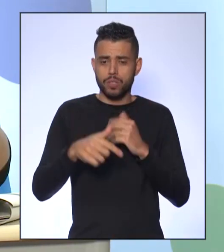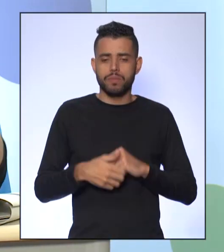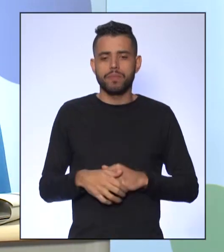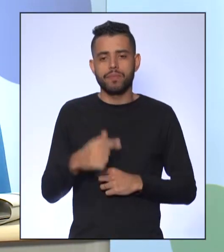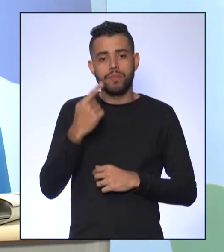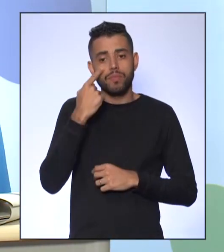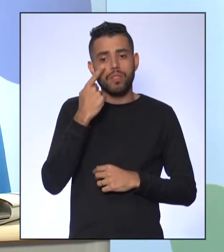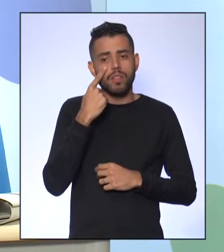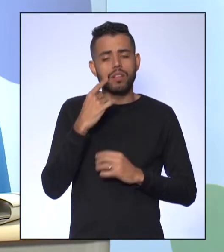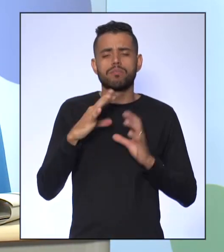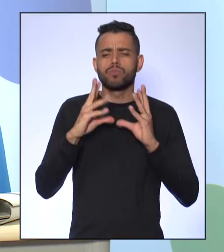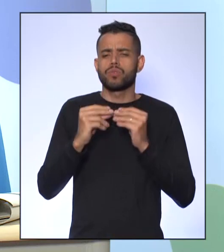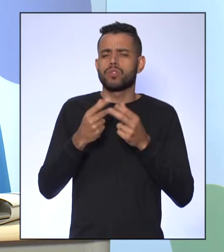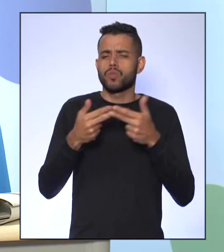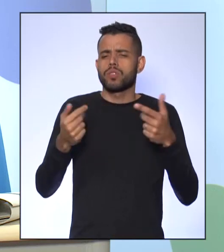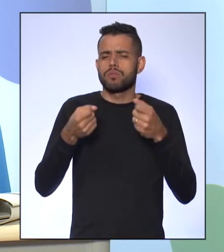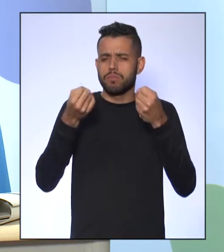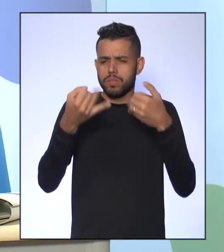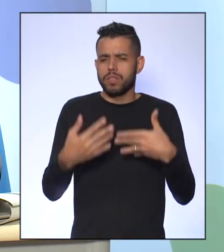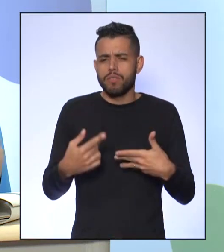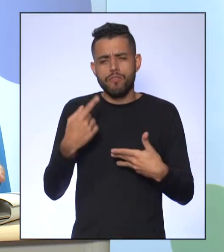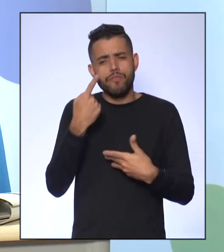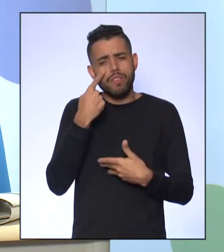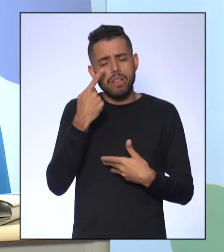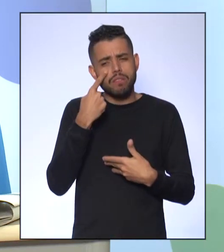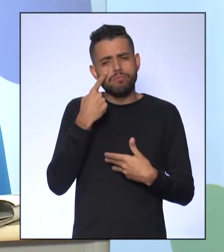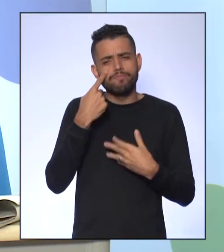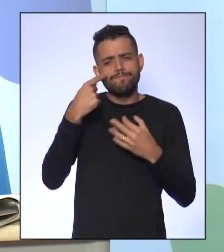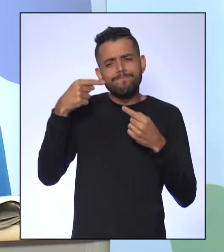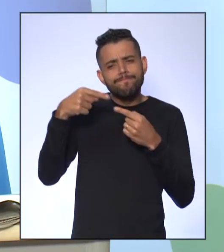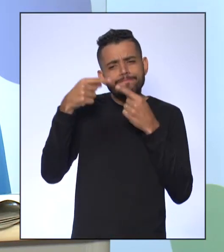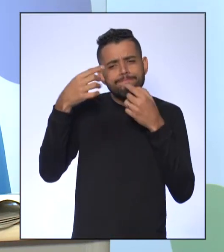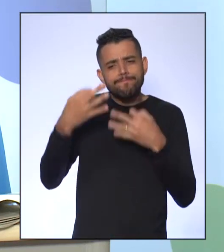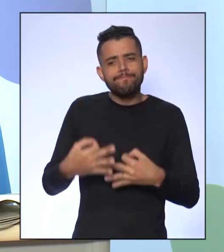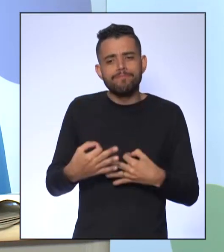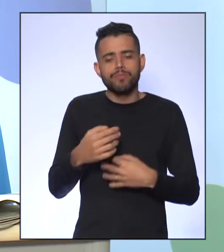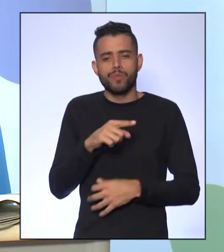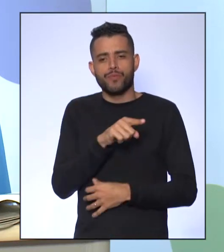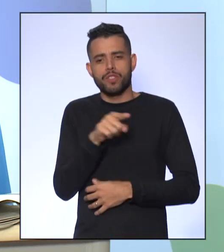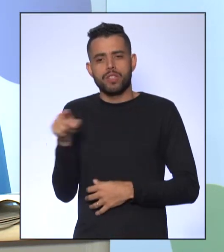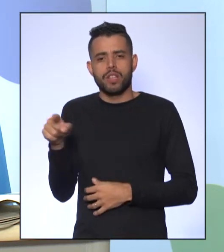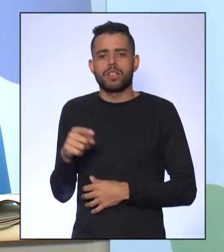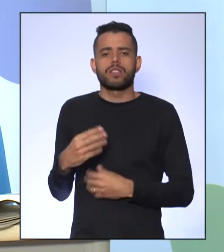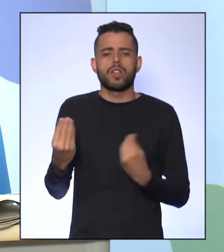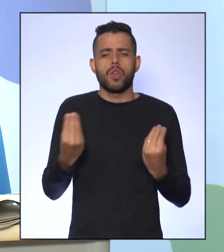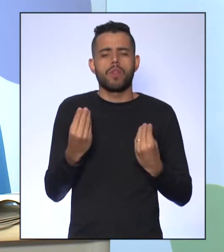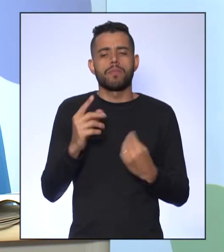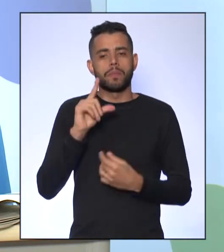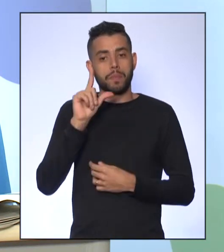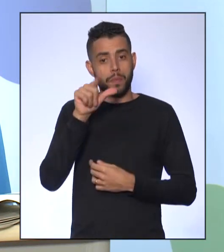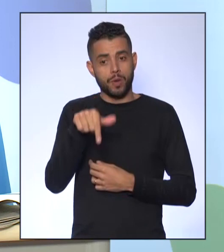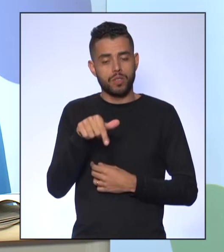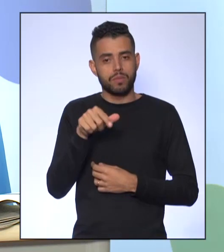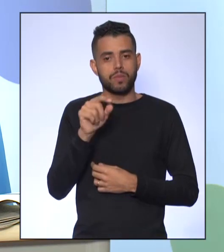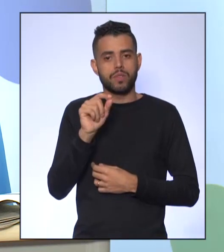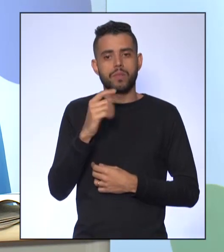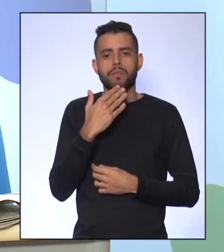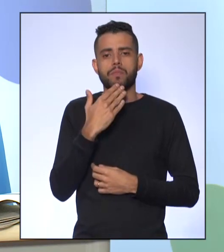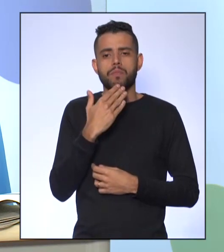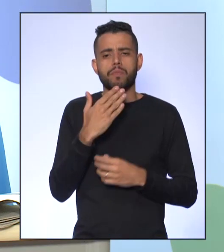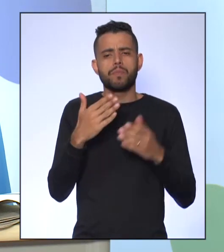ver se tudo que eu falei fez algum sentido aí para vocês, né? A próxima atividade, por